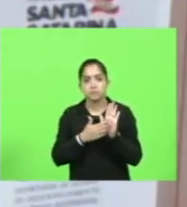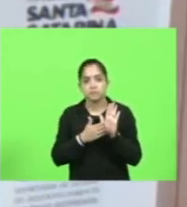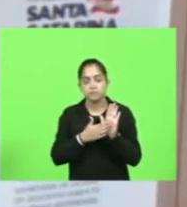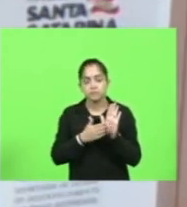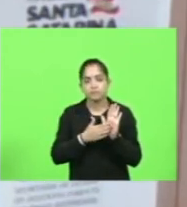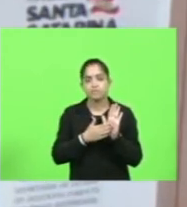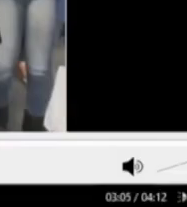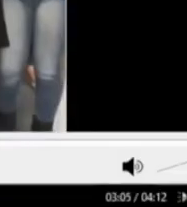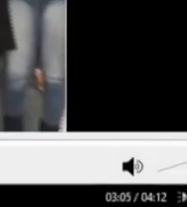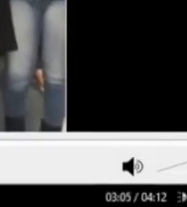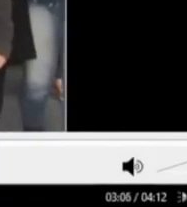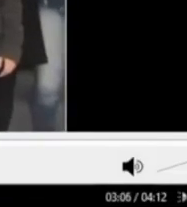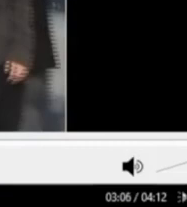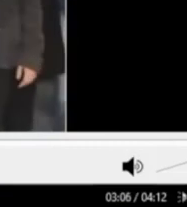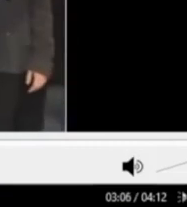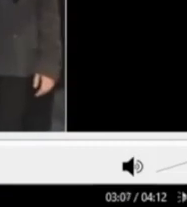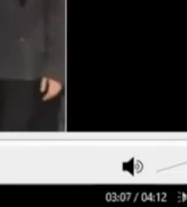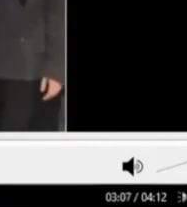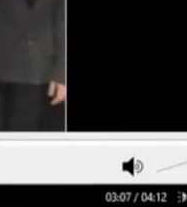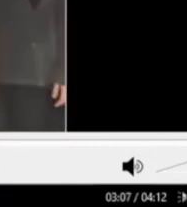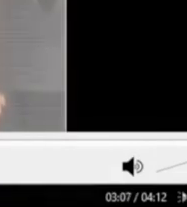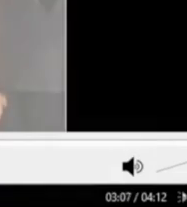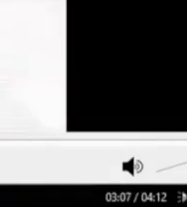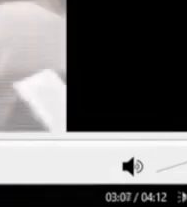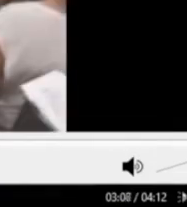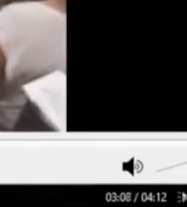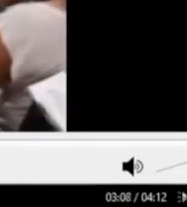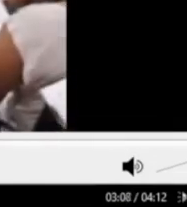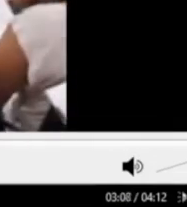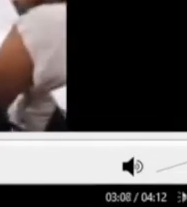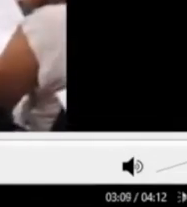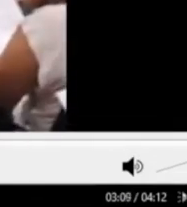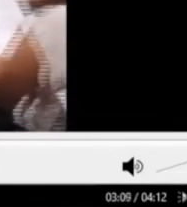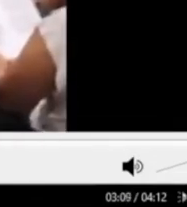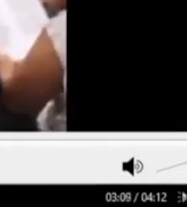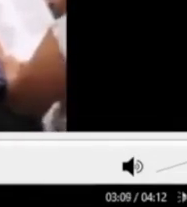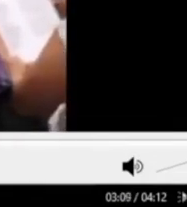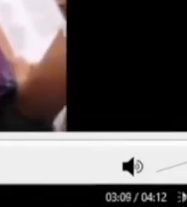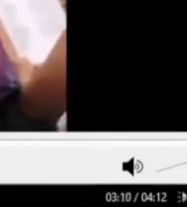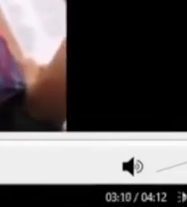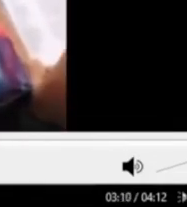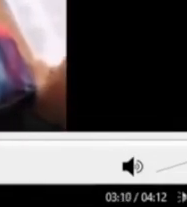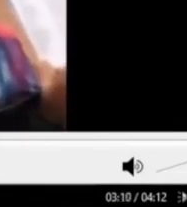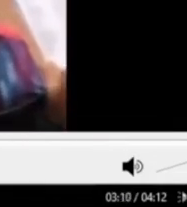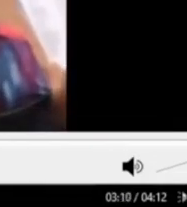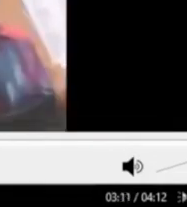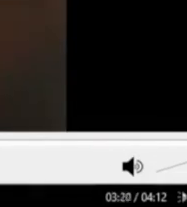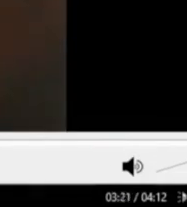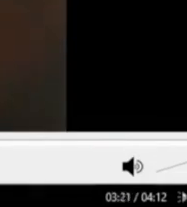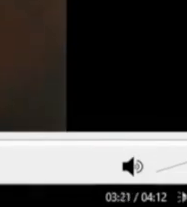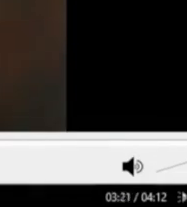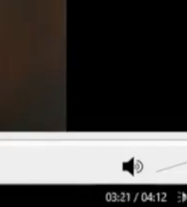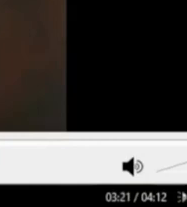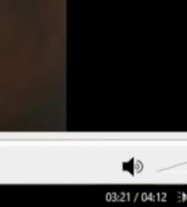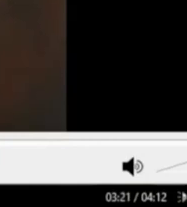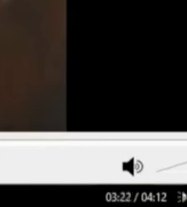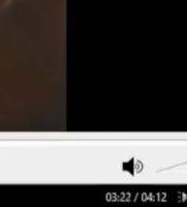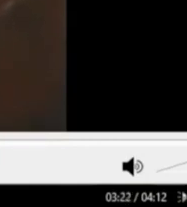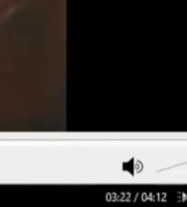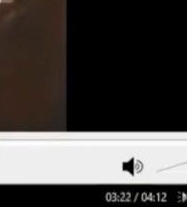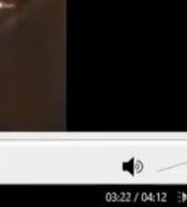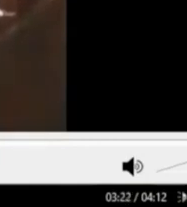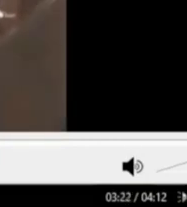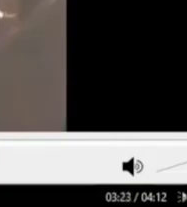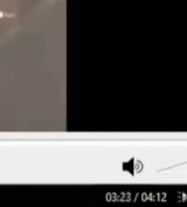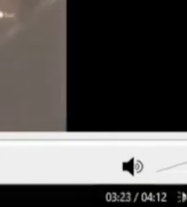propõe com muito entusiasmo para quem convive com a economia solidária a participação do Parlamento Catarinense do Governo de Santa Catarina